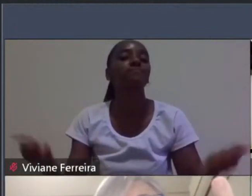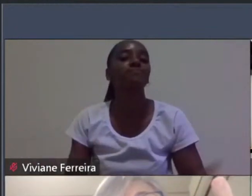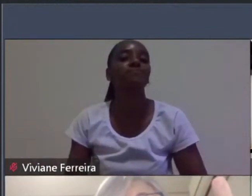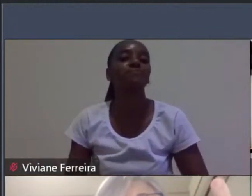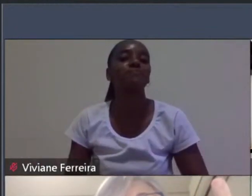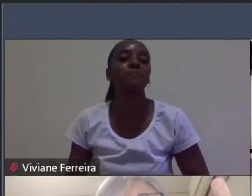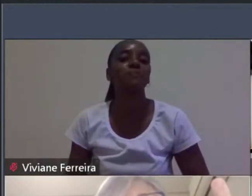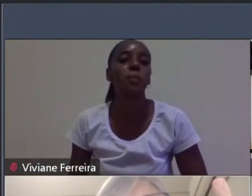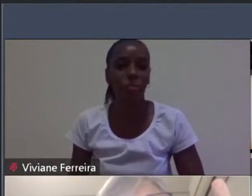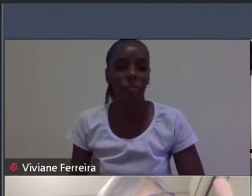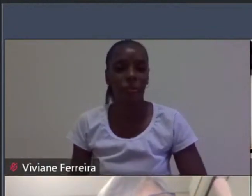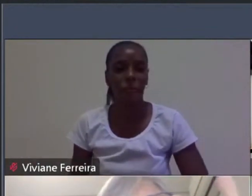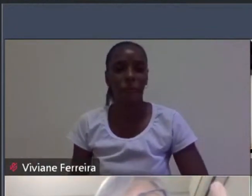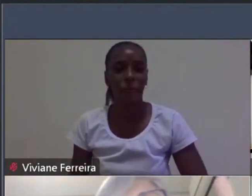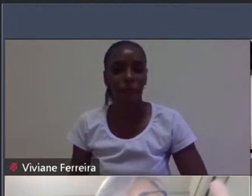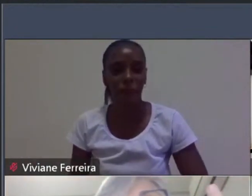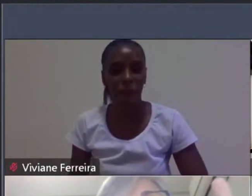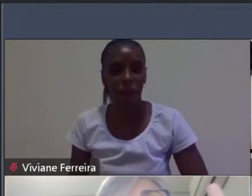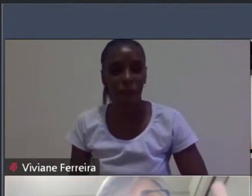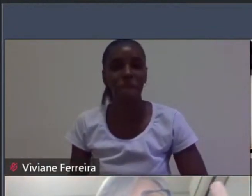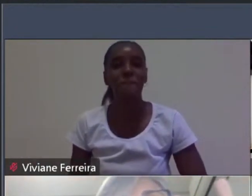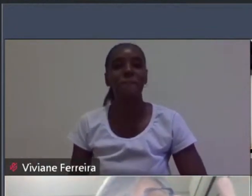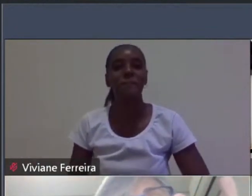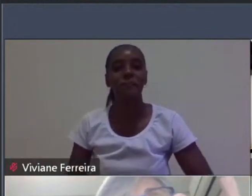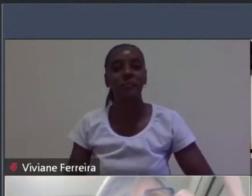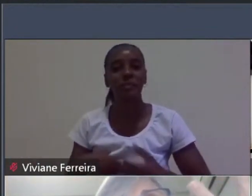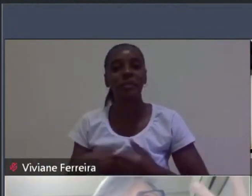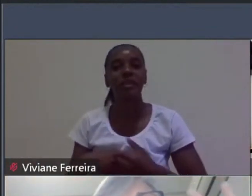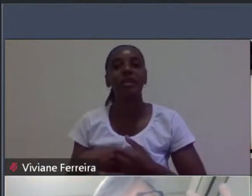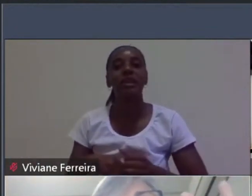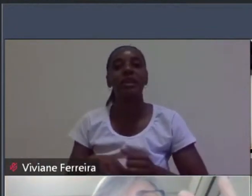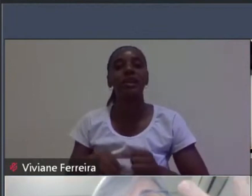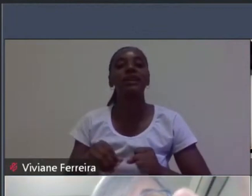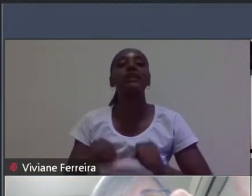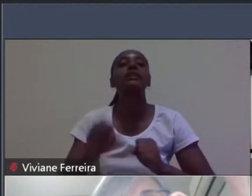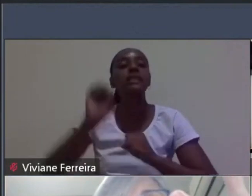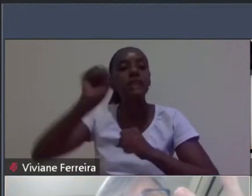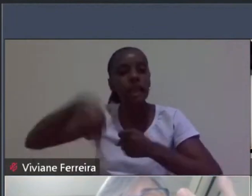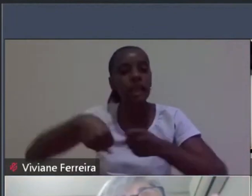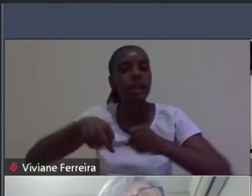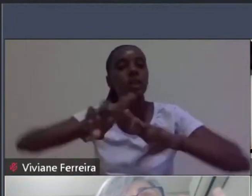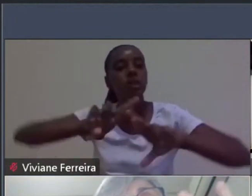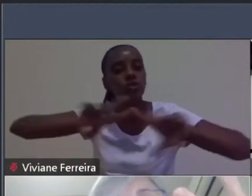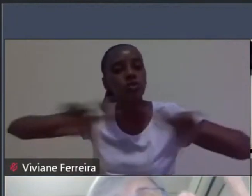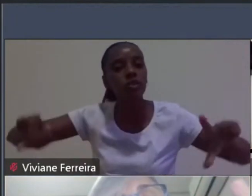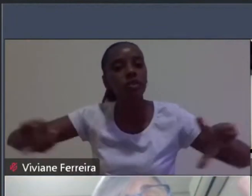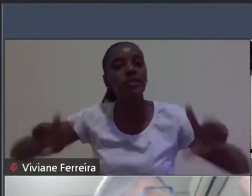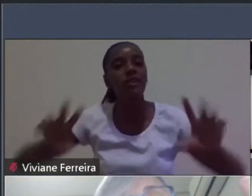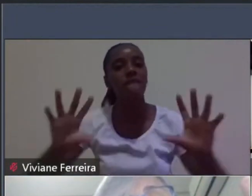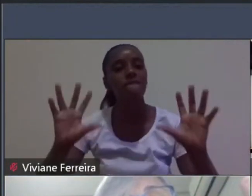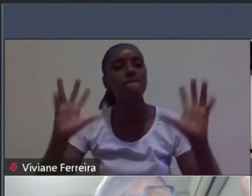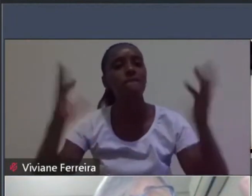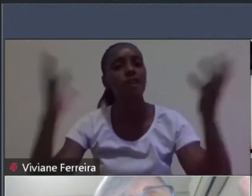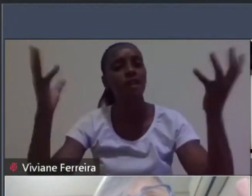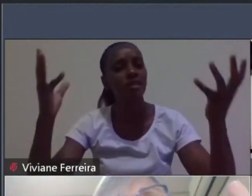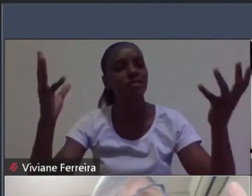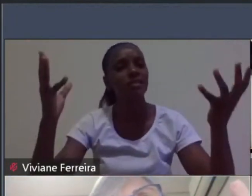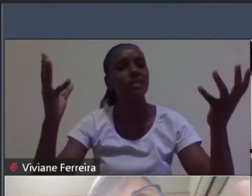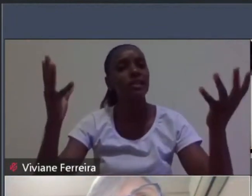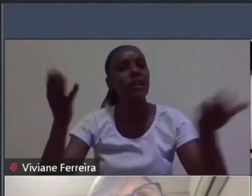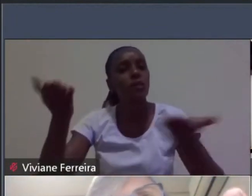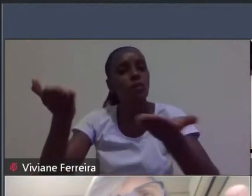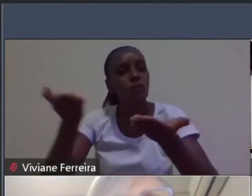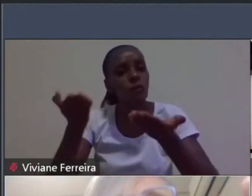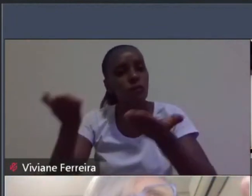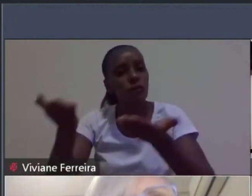Vamos dizer sim à diversidade. Vamos dizer sim à diversidade. Vamos fazer uma festa. Convidar as pessoas com deficiência,